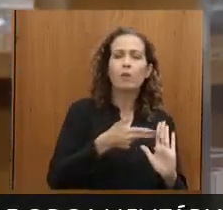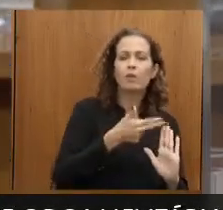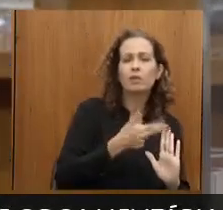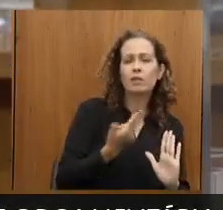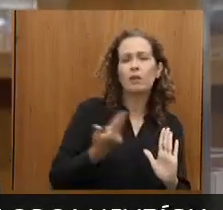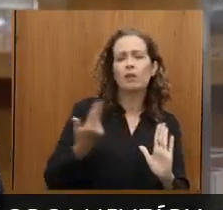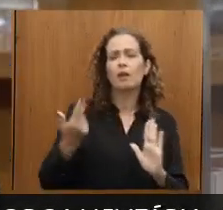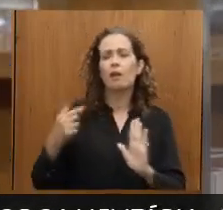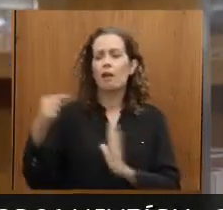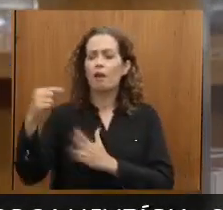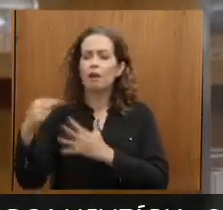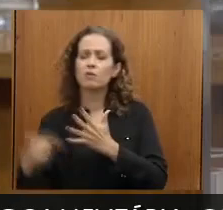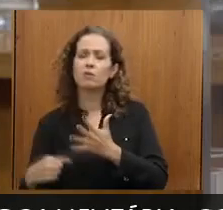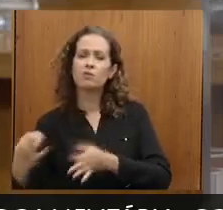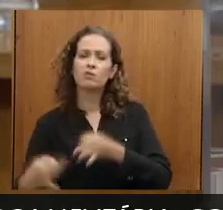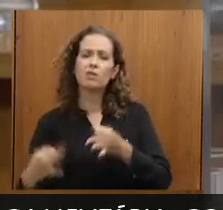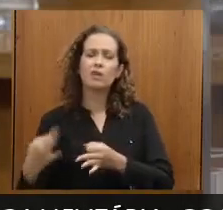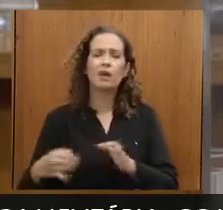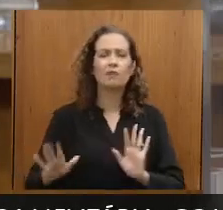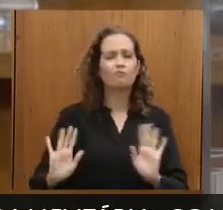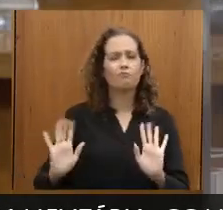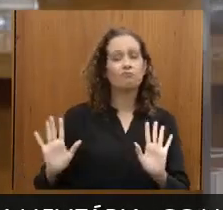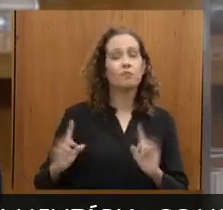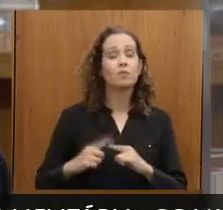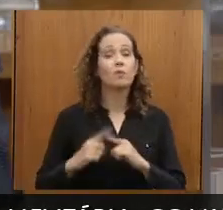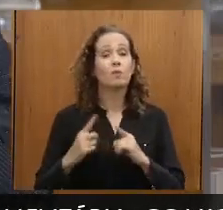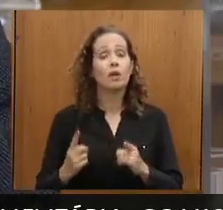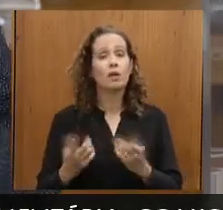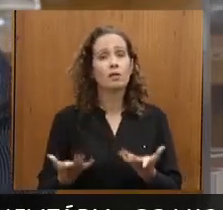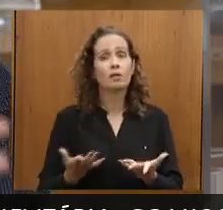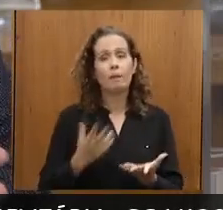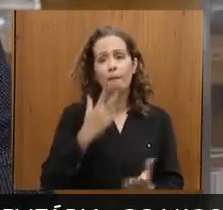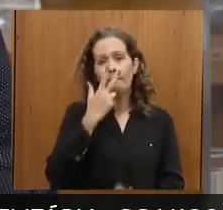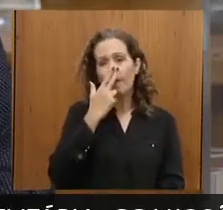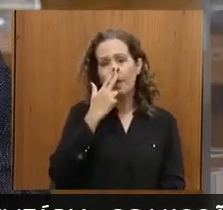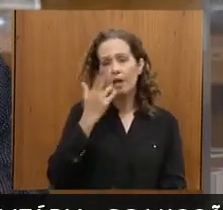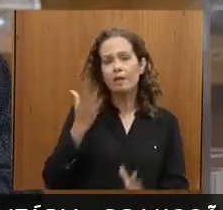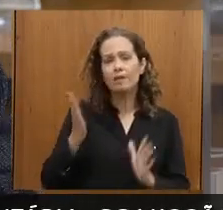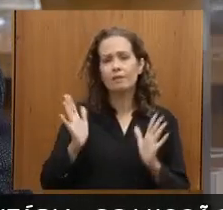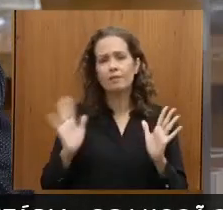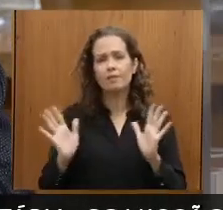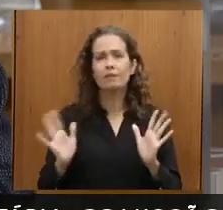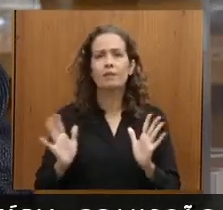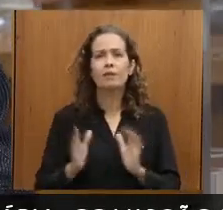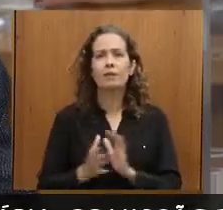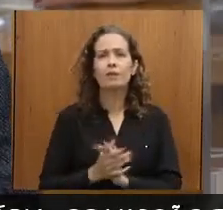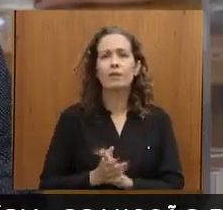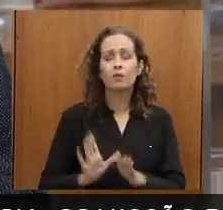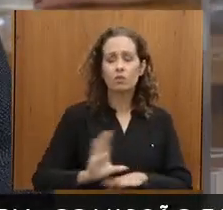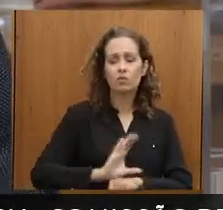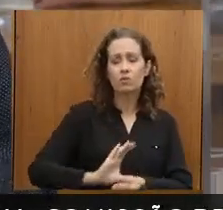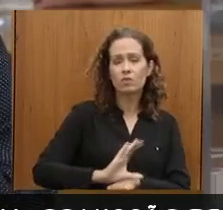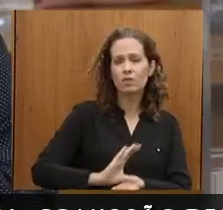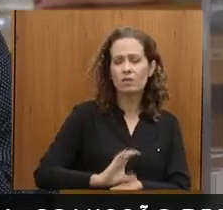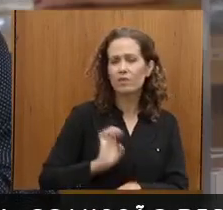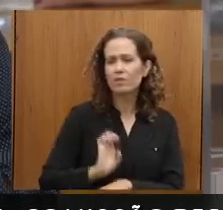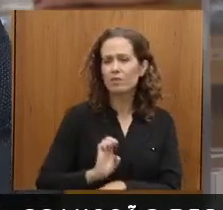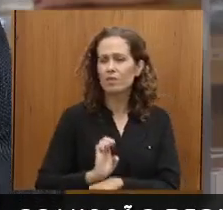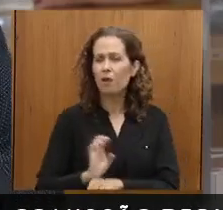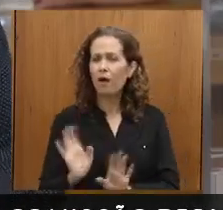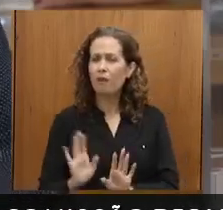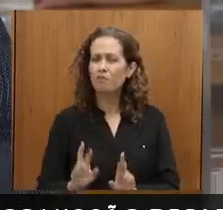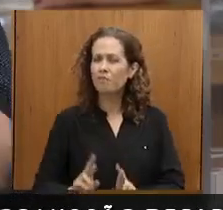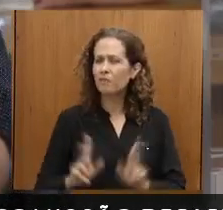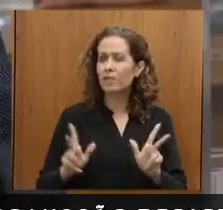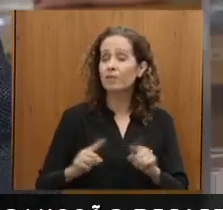judiciais, mas me parece que a decisão liminar não debruça sobre a Constituição Estadual, mas não é um problema que nós